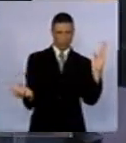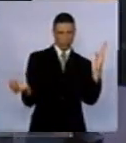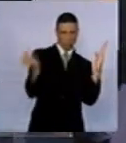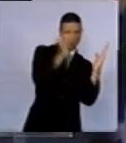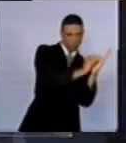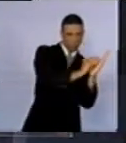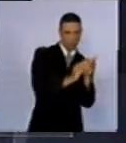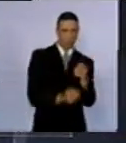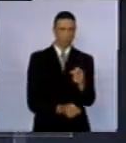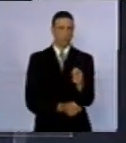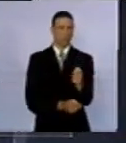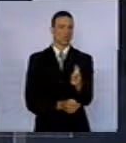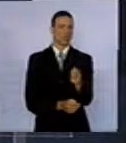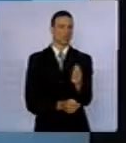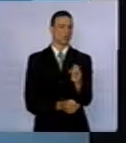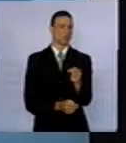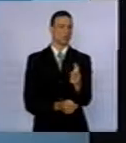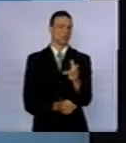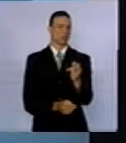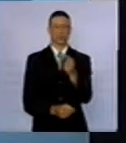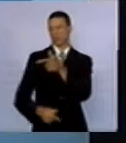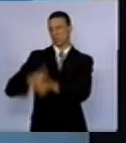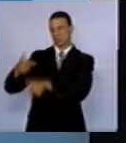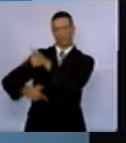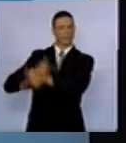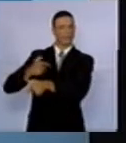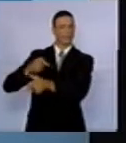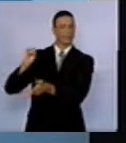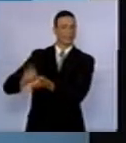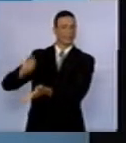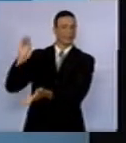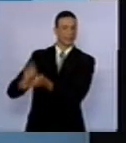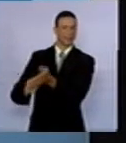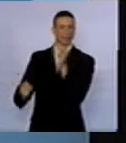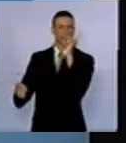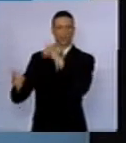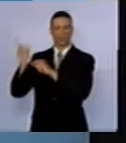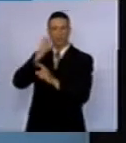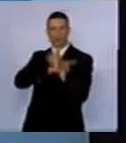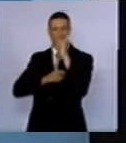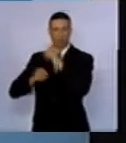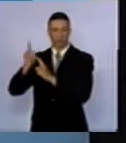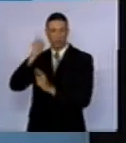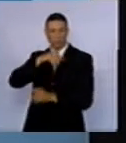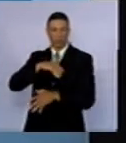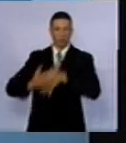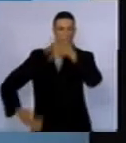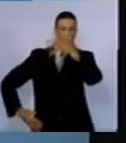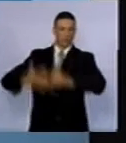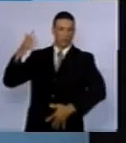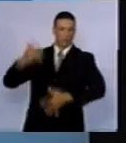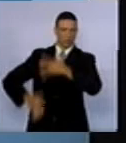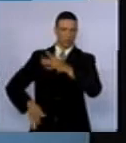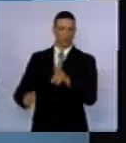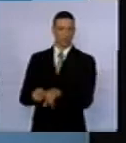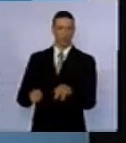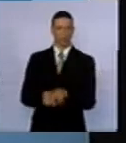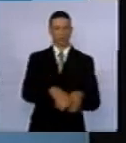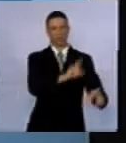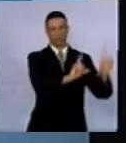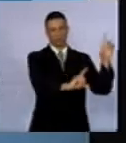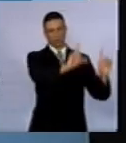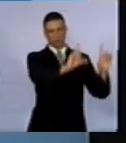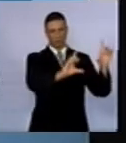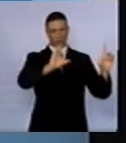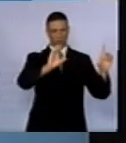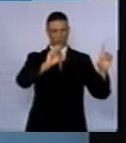dessa situação de falha de mercado e dificuldade de acesso de conteúdo audiovisual nacional a canais de programação, estudo da